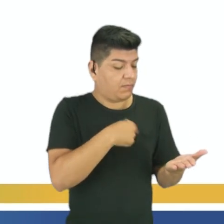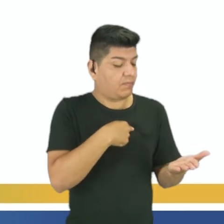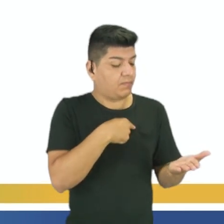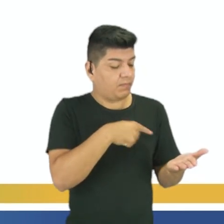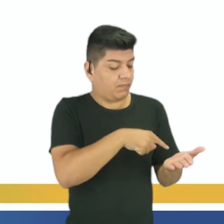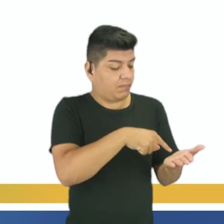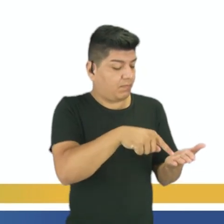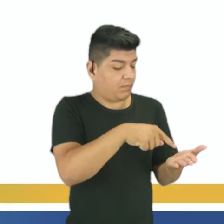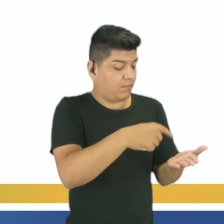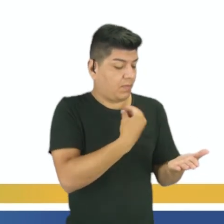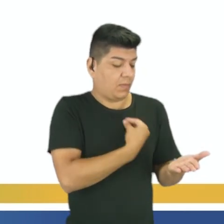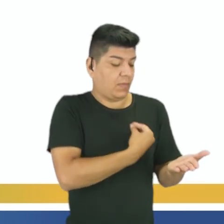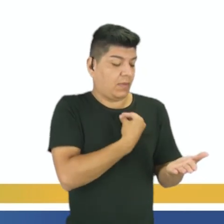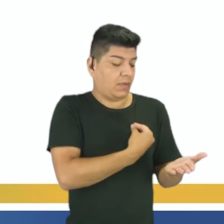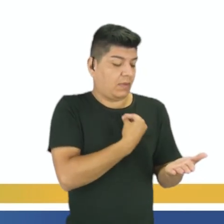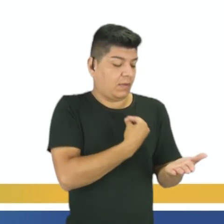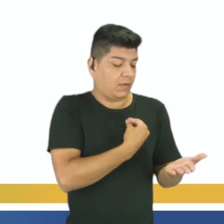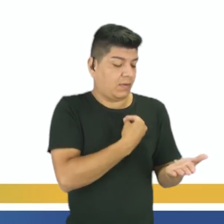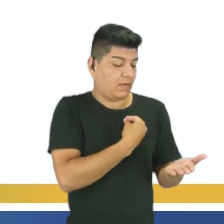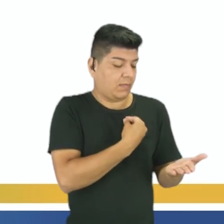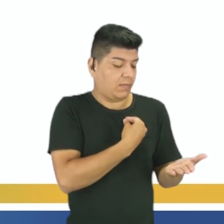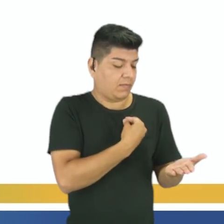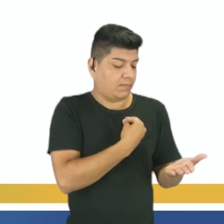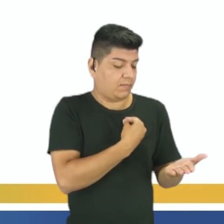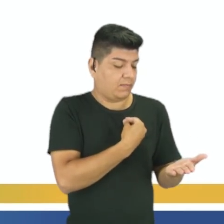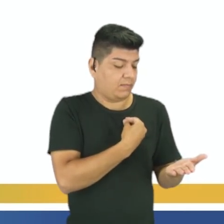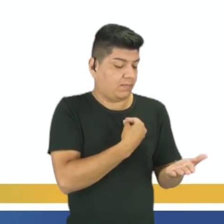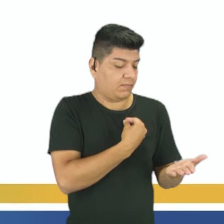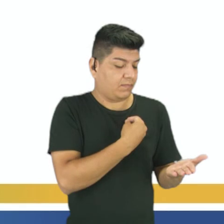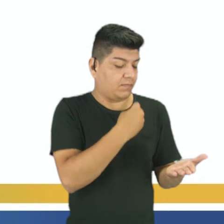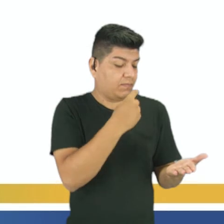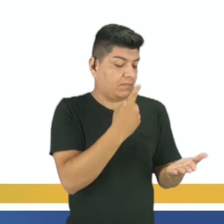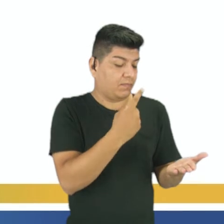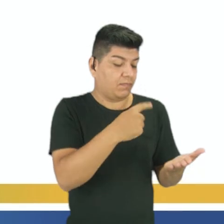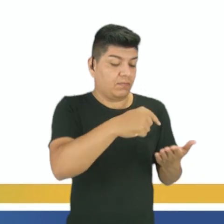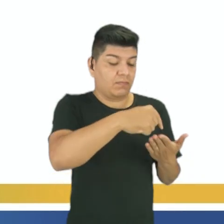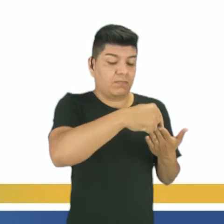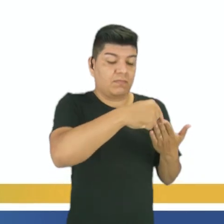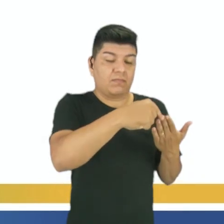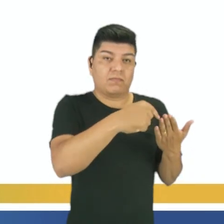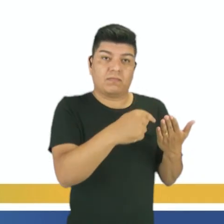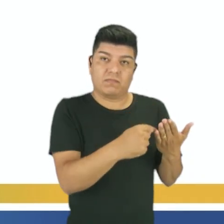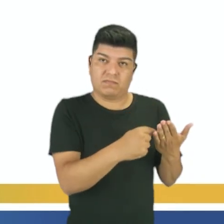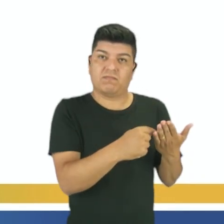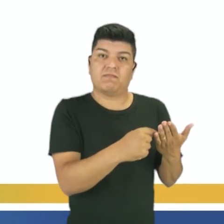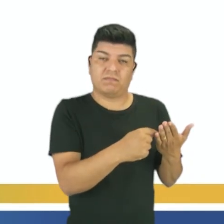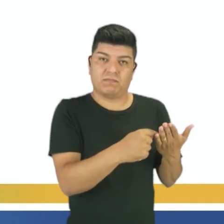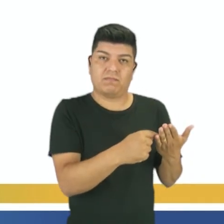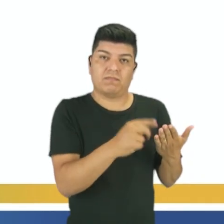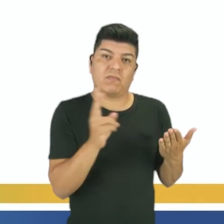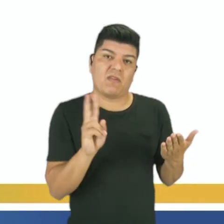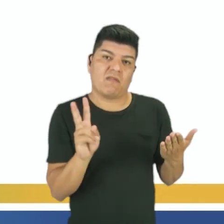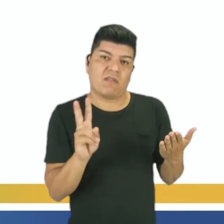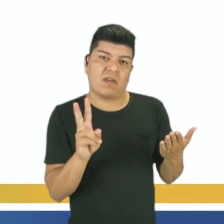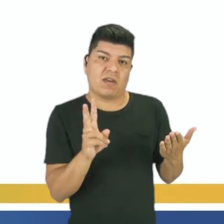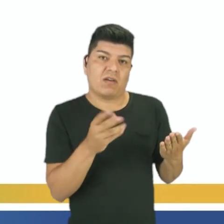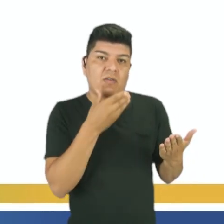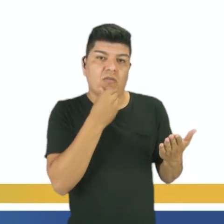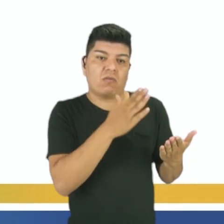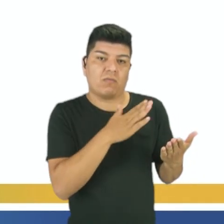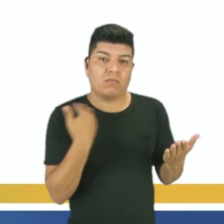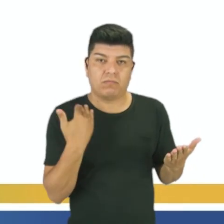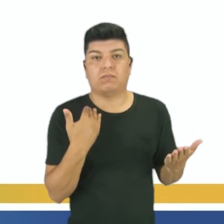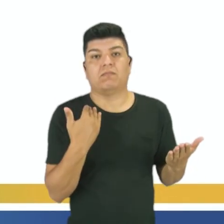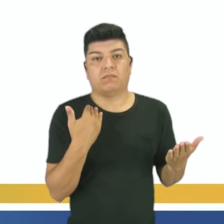linha da vida do homem com a sua unha envenenada. E o homem morreu em minutos.